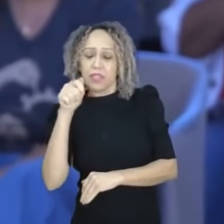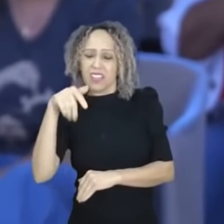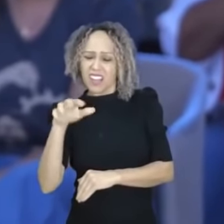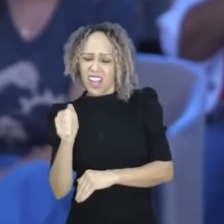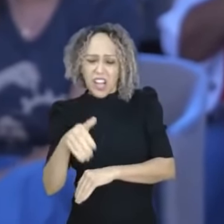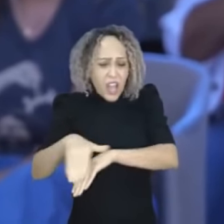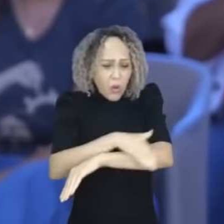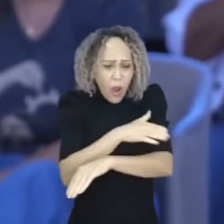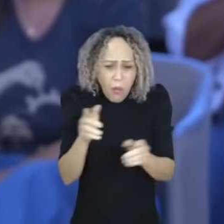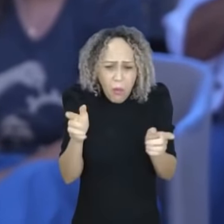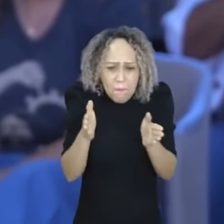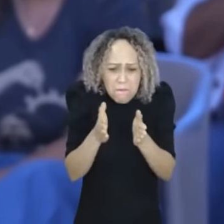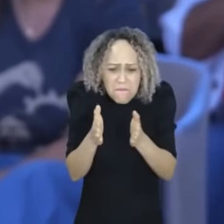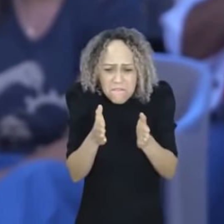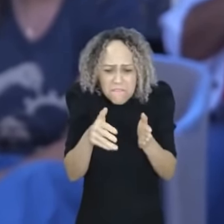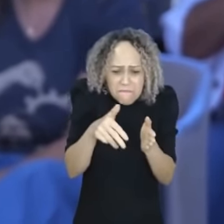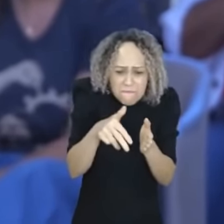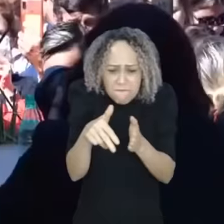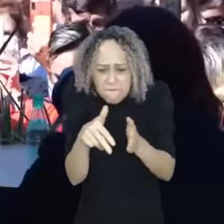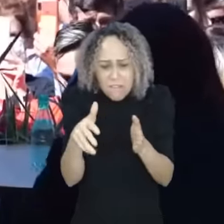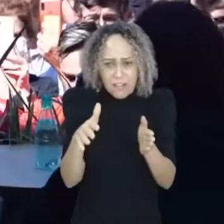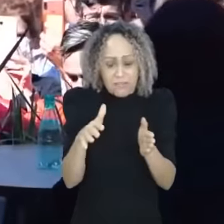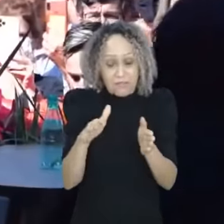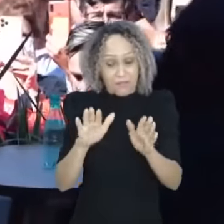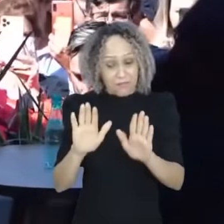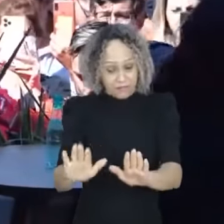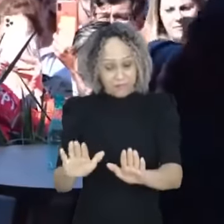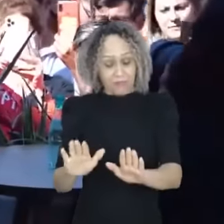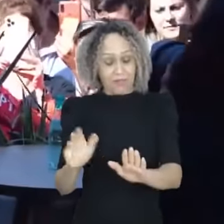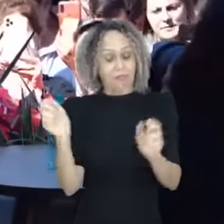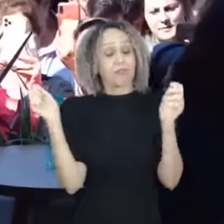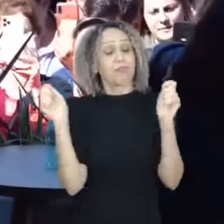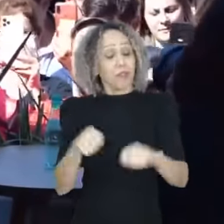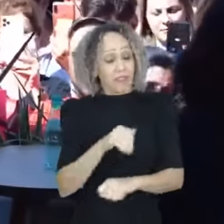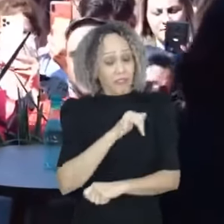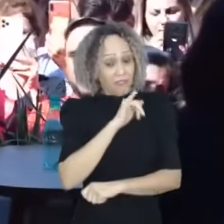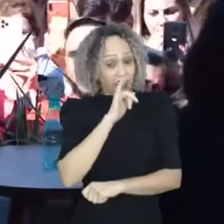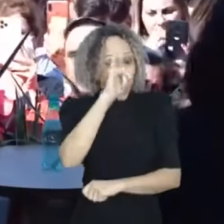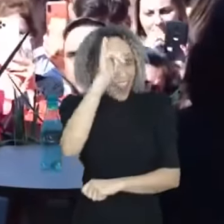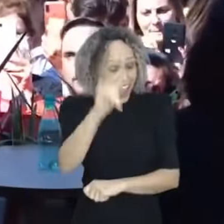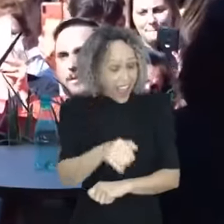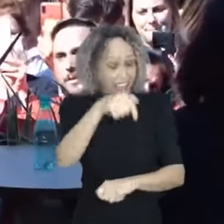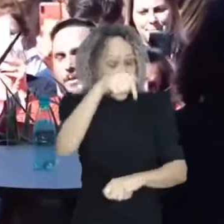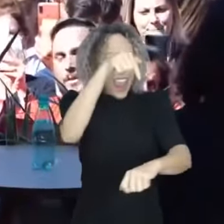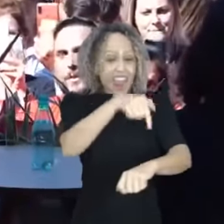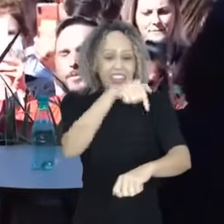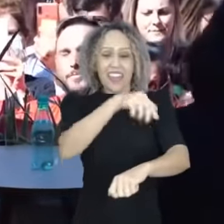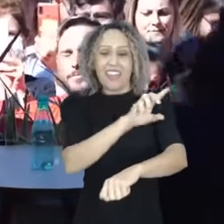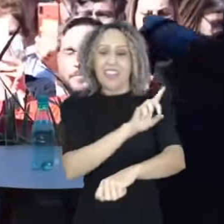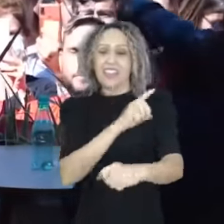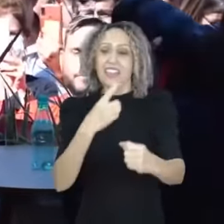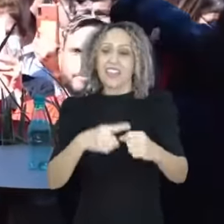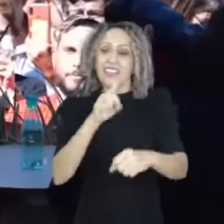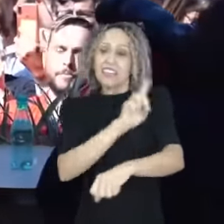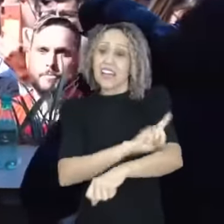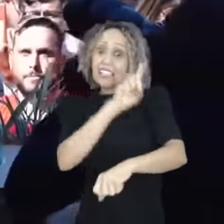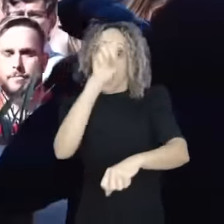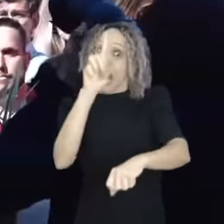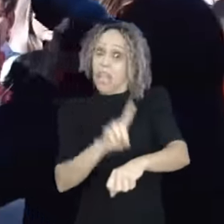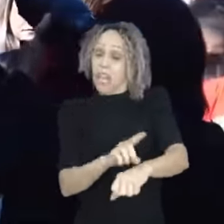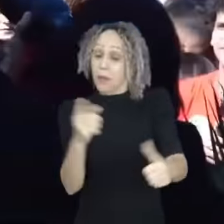posso dizer que essa cidade aqui foi a primeira cidade que teve a coragem de eleger